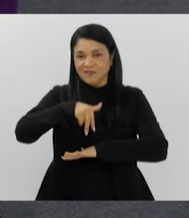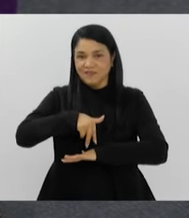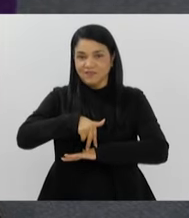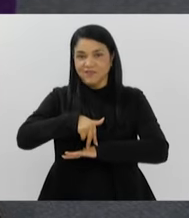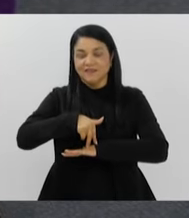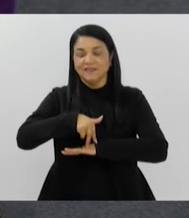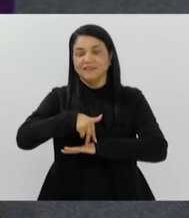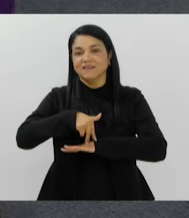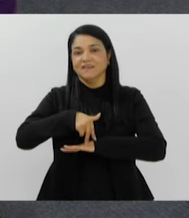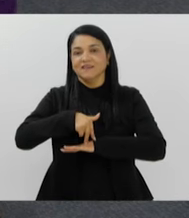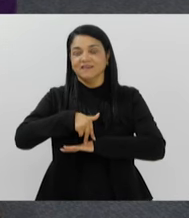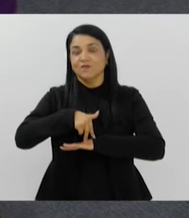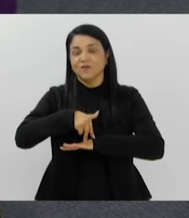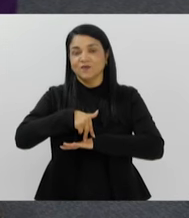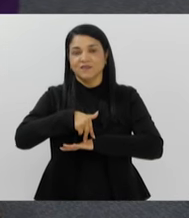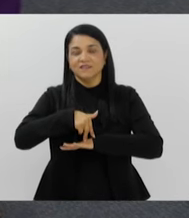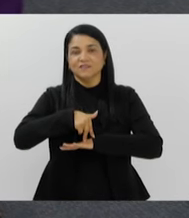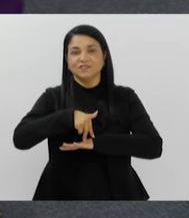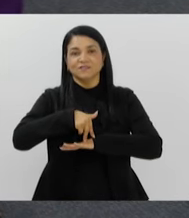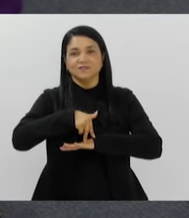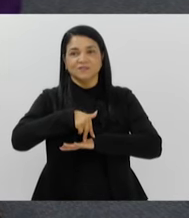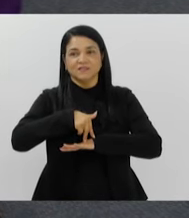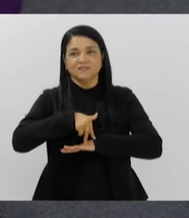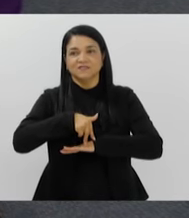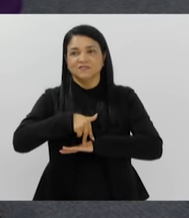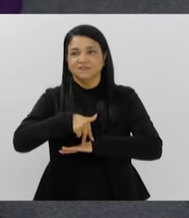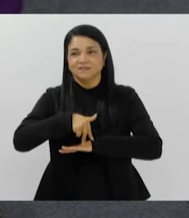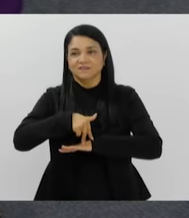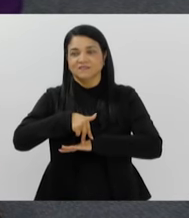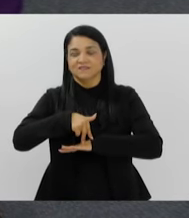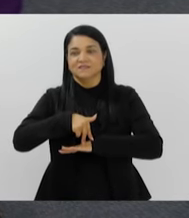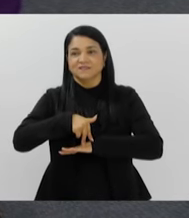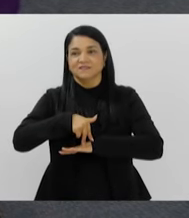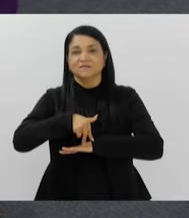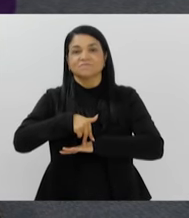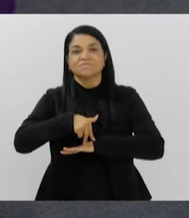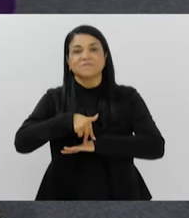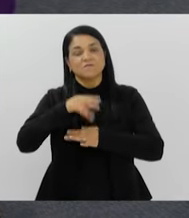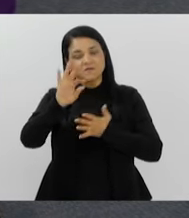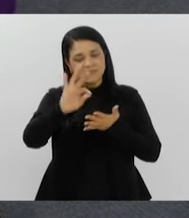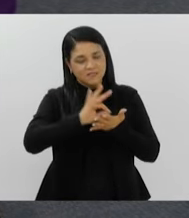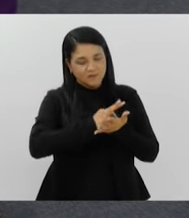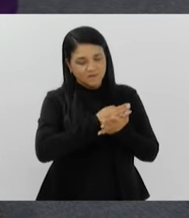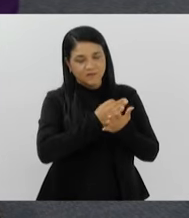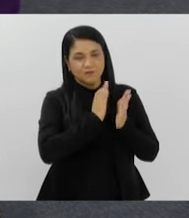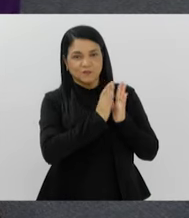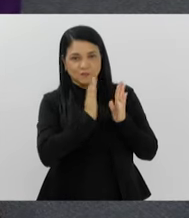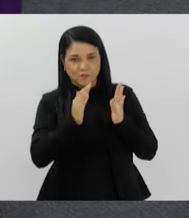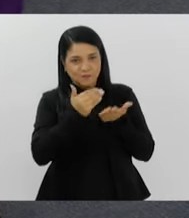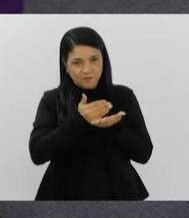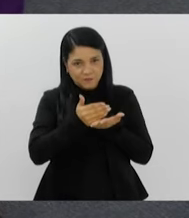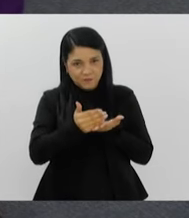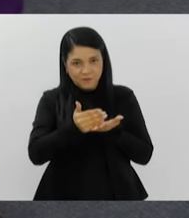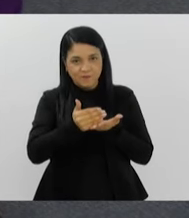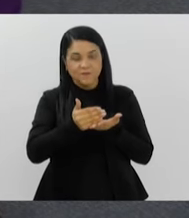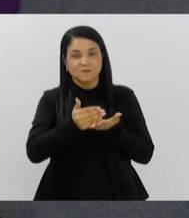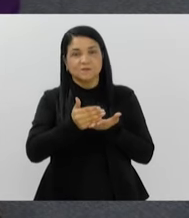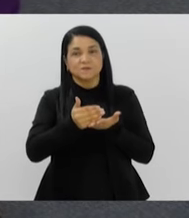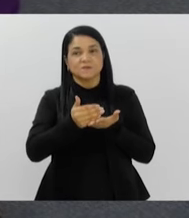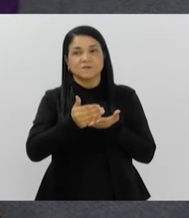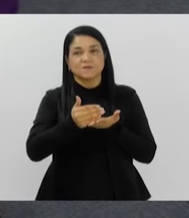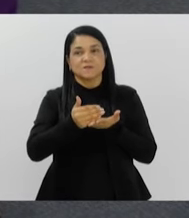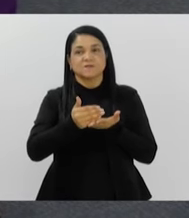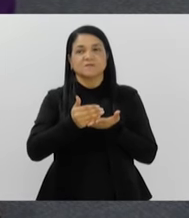às 14 horas, me inscrevi no expediente inicial, dei